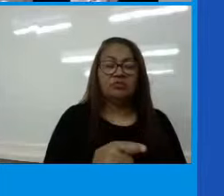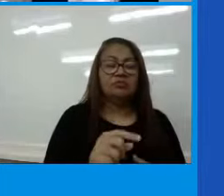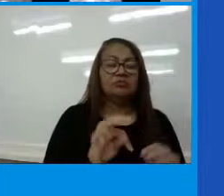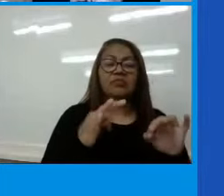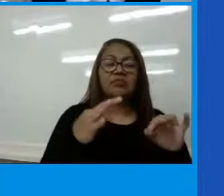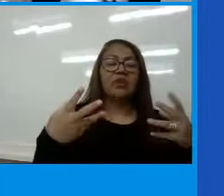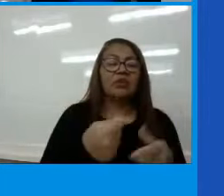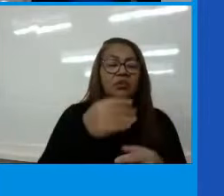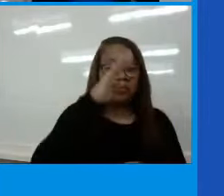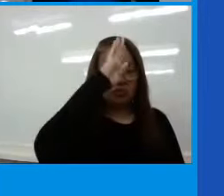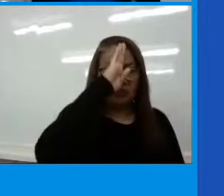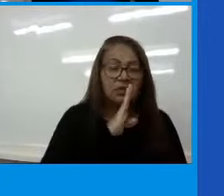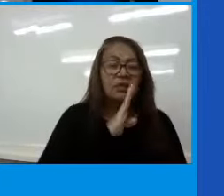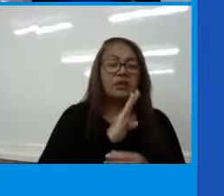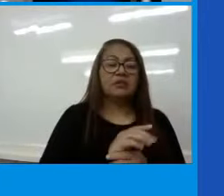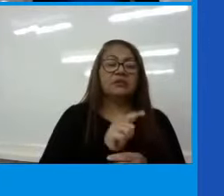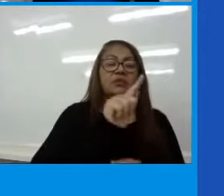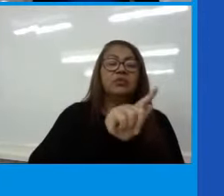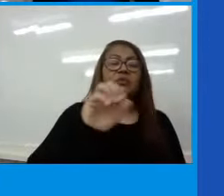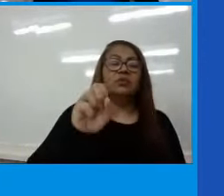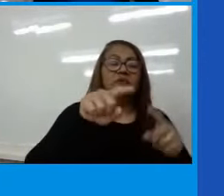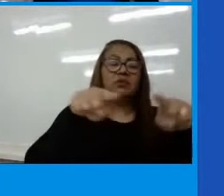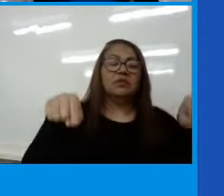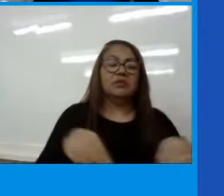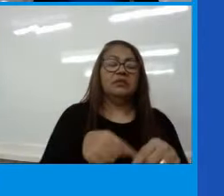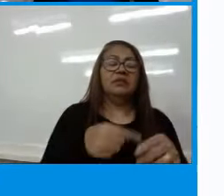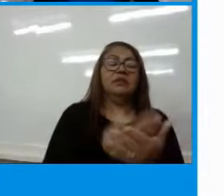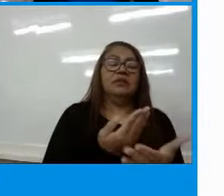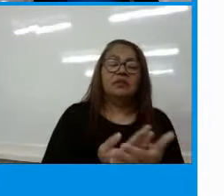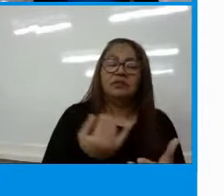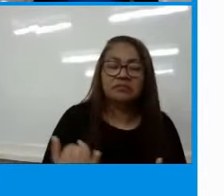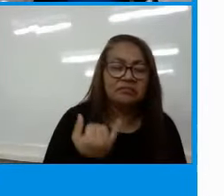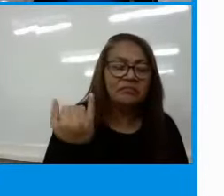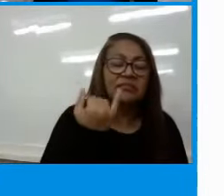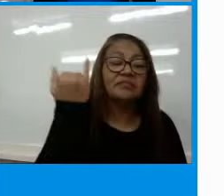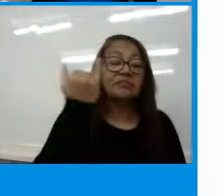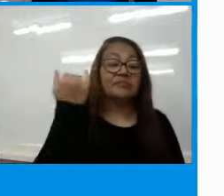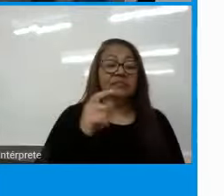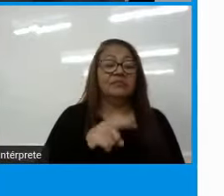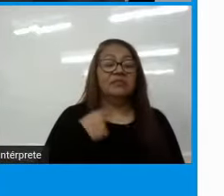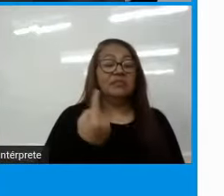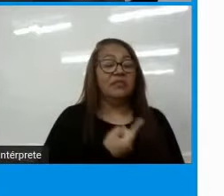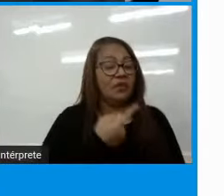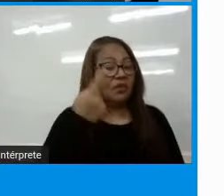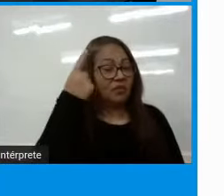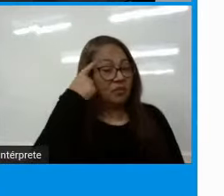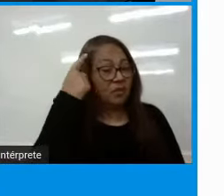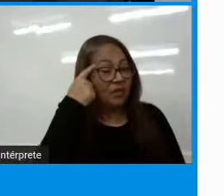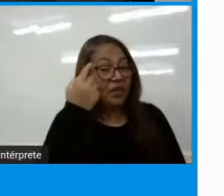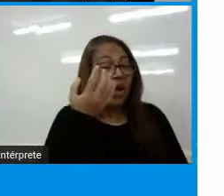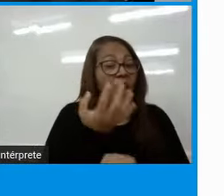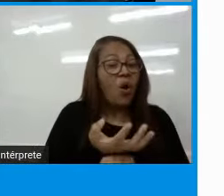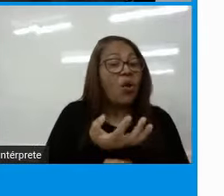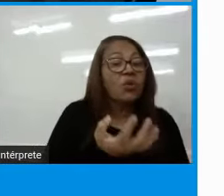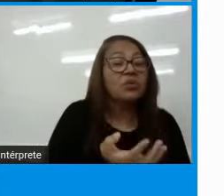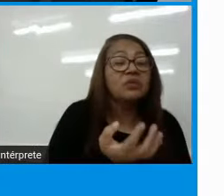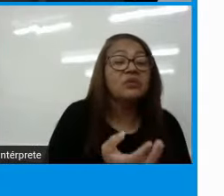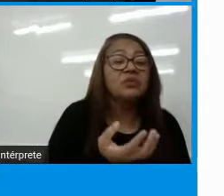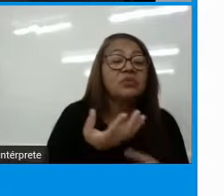tem feito a diferença. E aí, quando a gente pensa em produção de conteúdo, a gente pensa o seguinte: o que é que eu